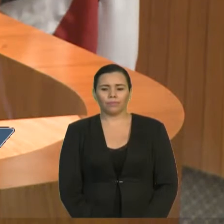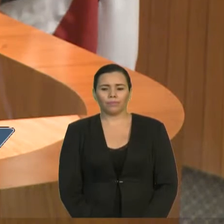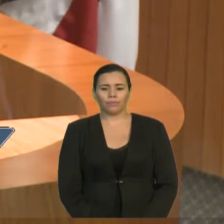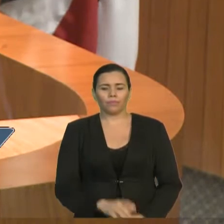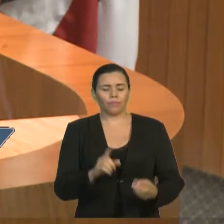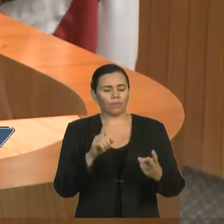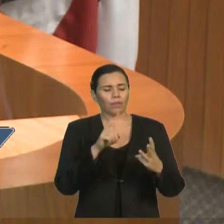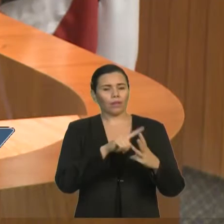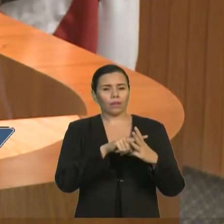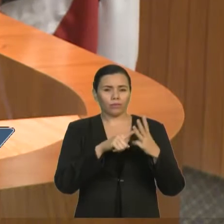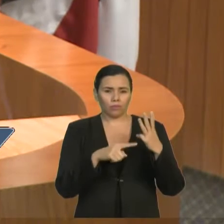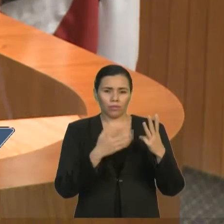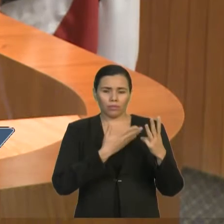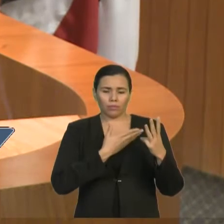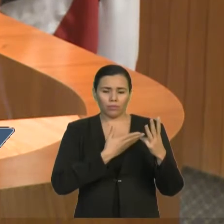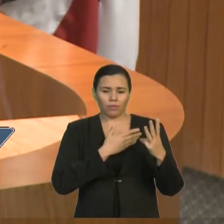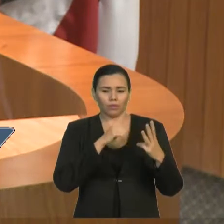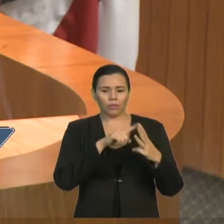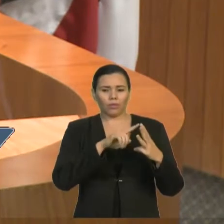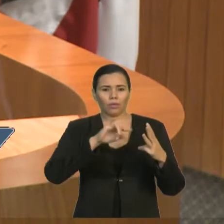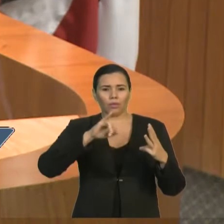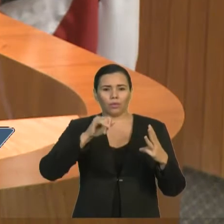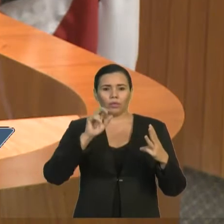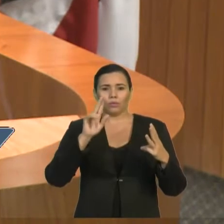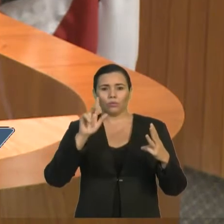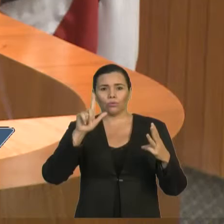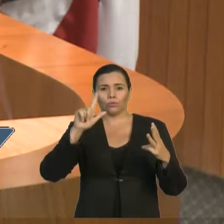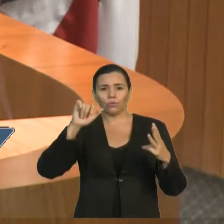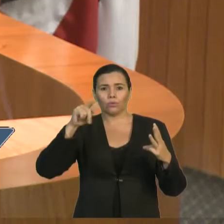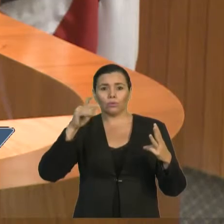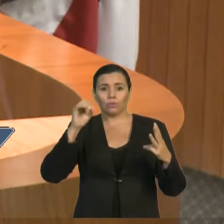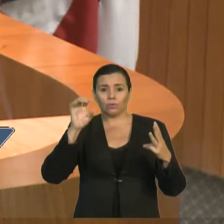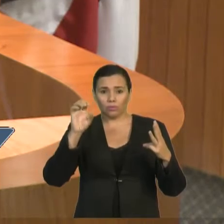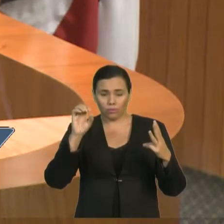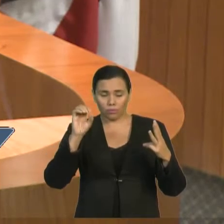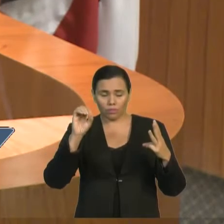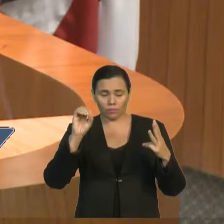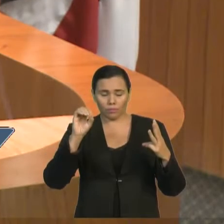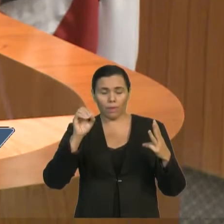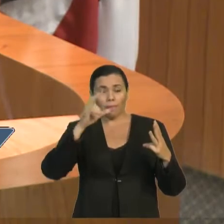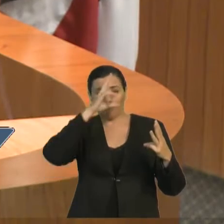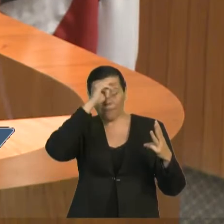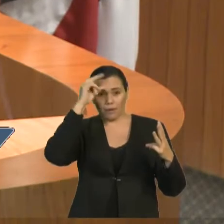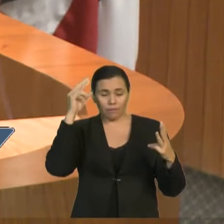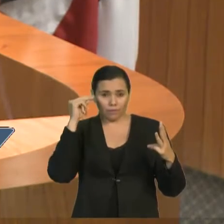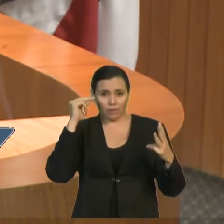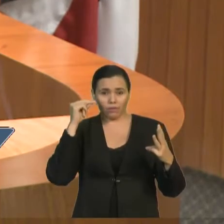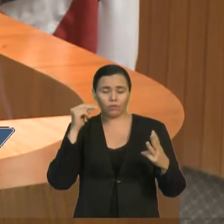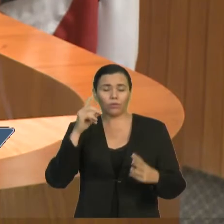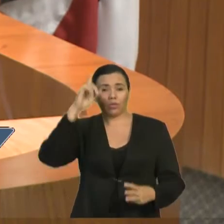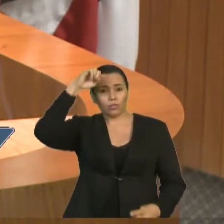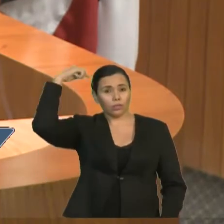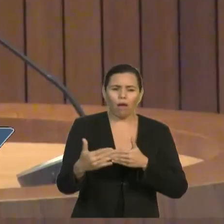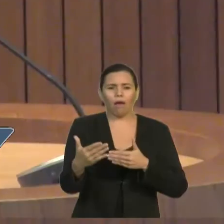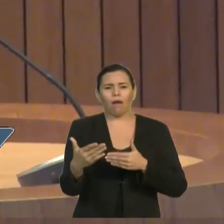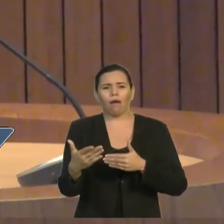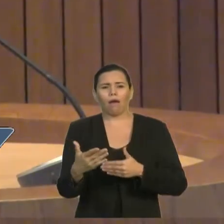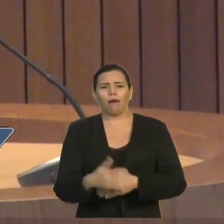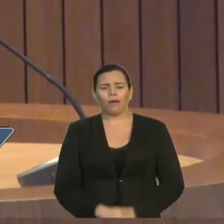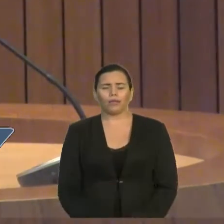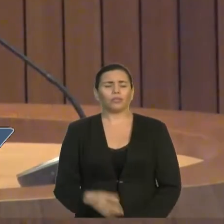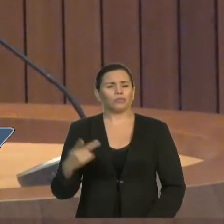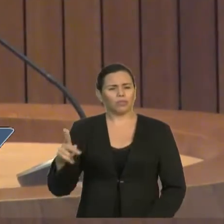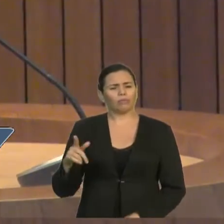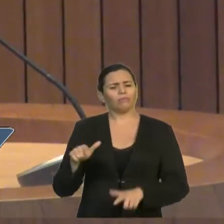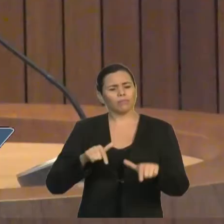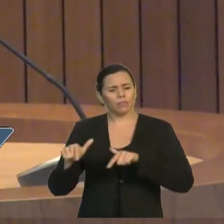aqui a doutor Julinho, que se elegeu prefeito de São José de Ribamar, essa